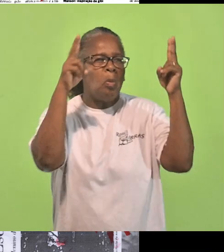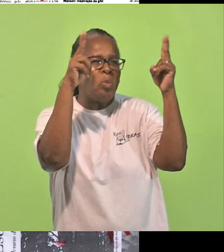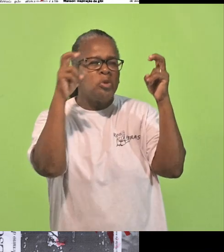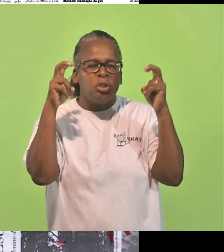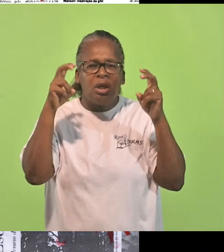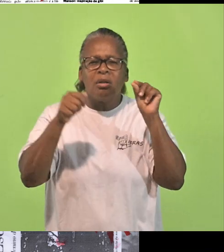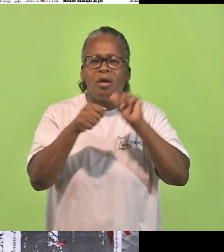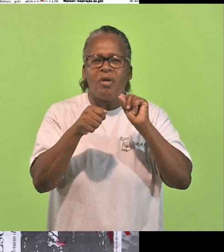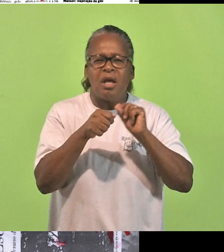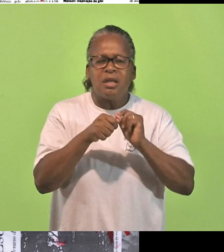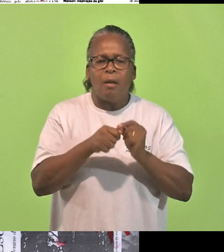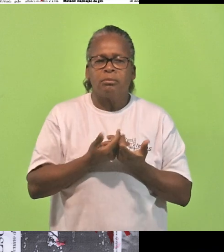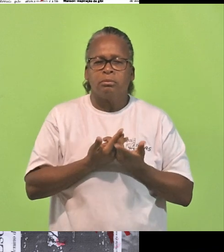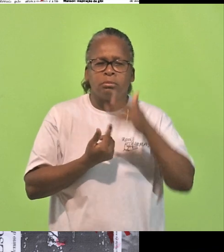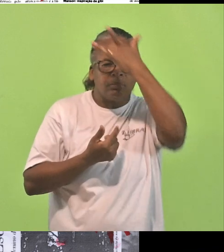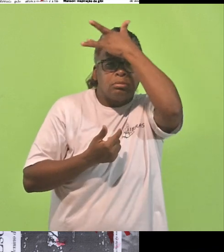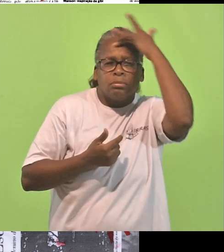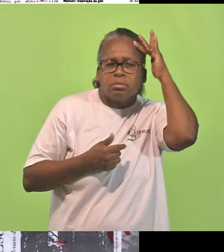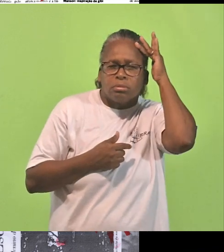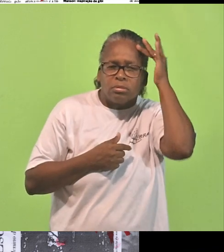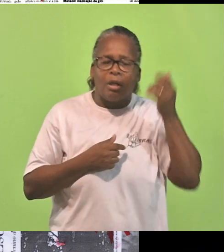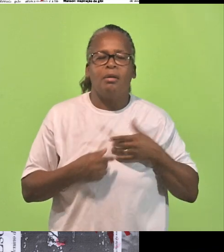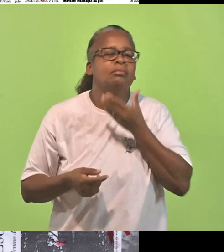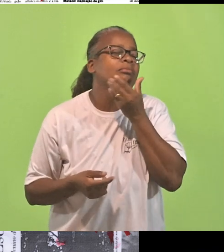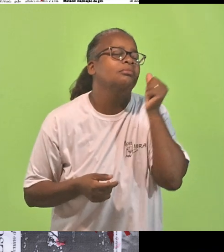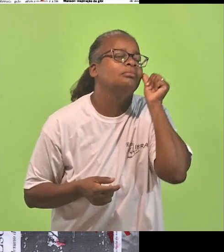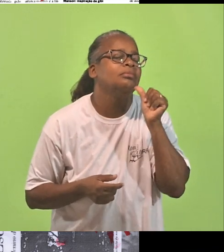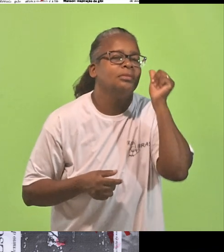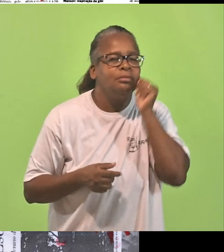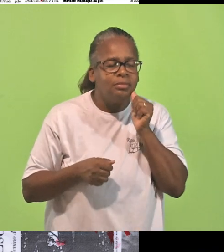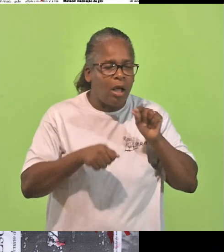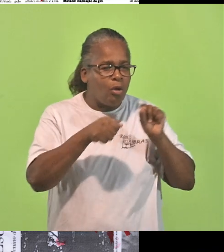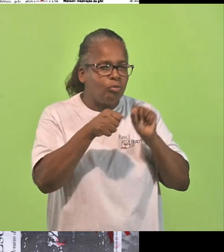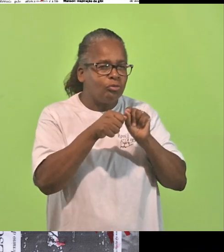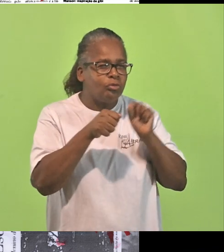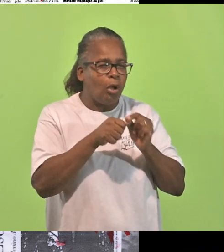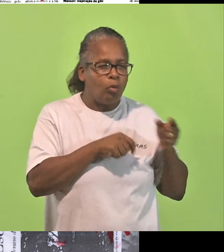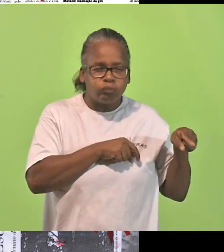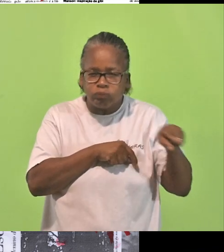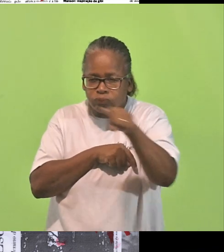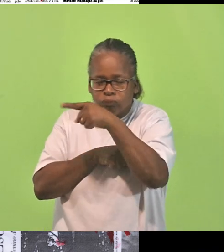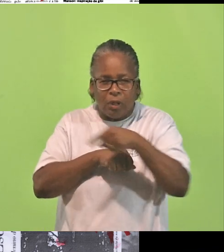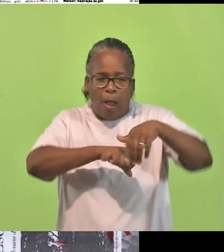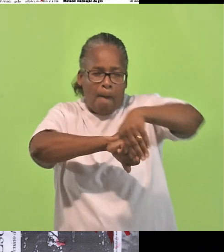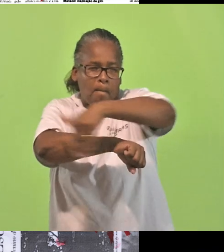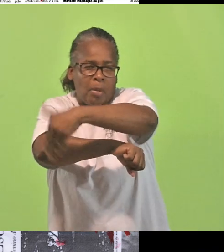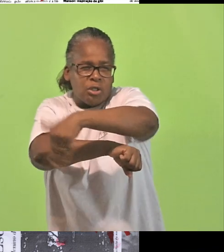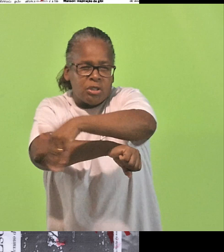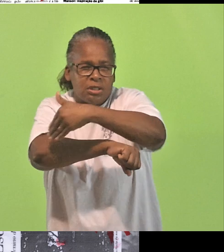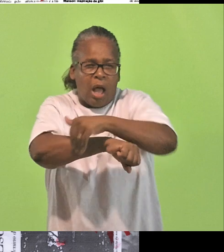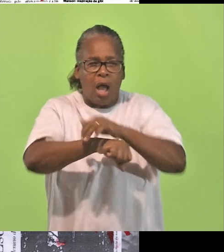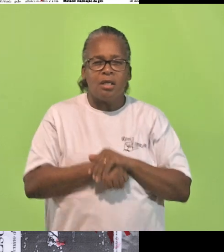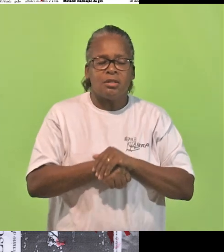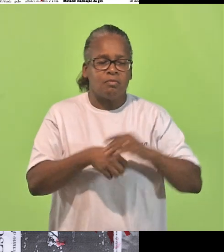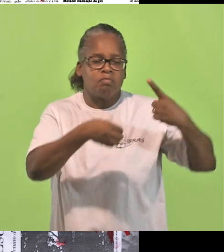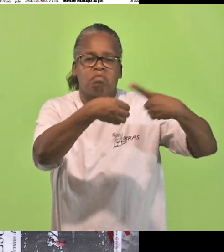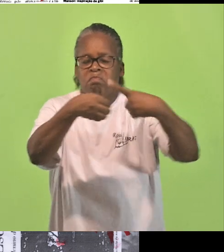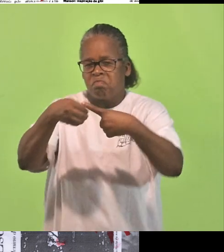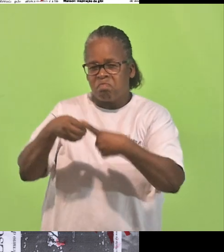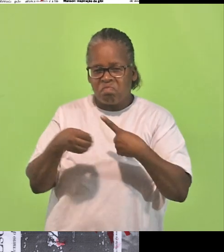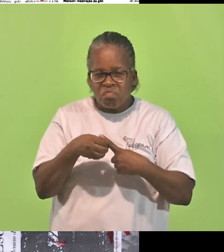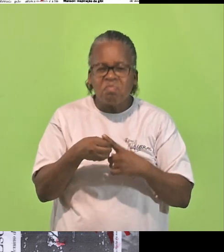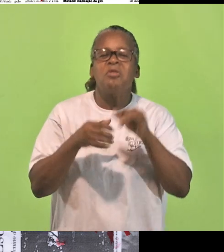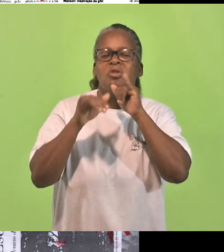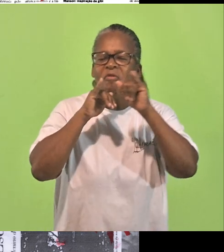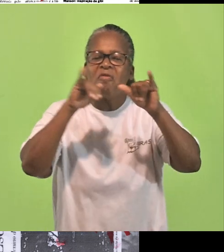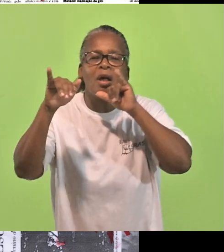busca exaltar a marginalidade em conjugação feminina, mas também trazer uma rima poética com as grandes marginais urbanas que constantemente são